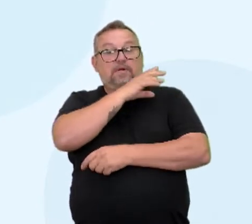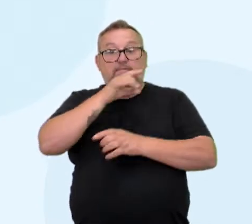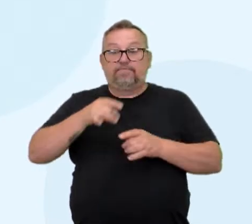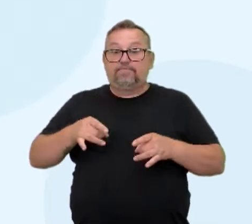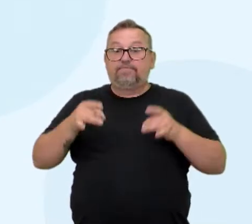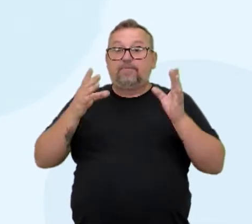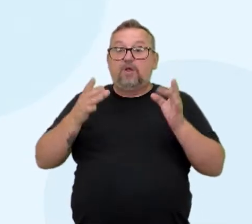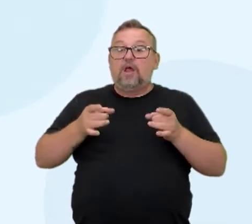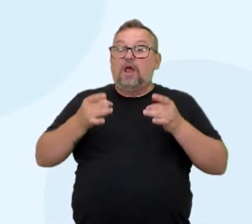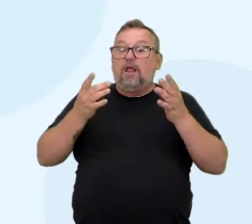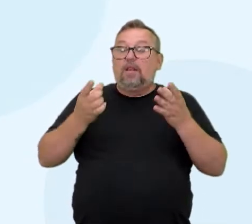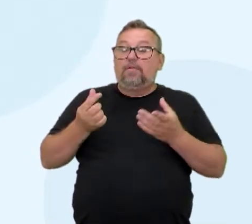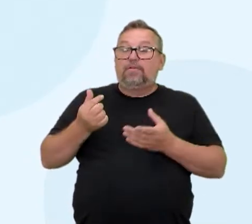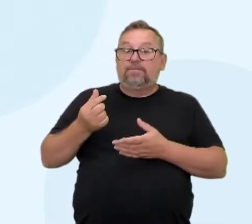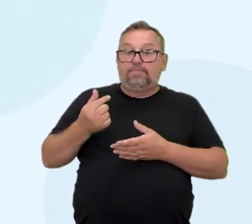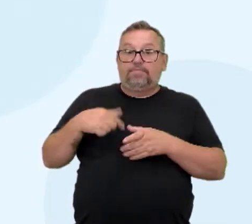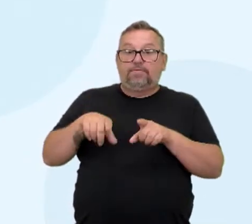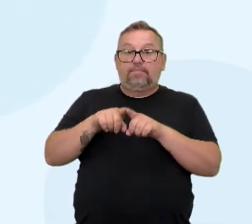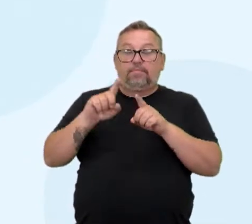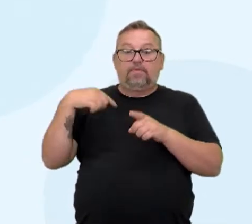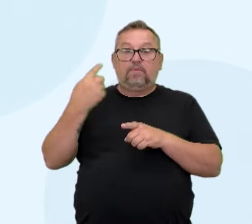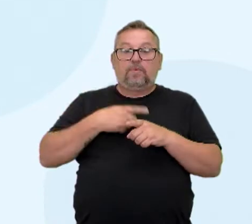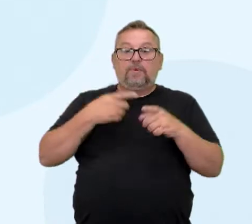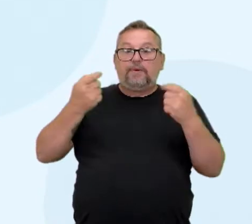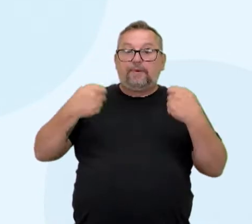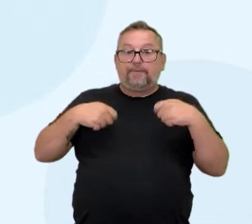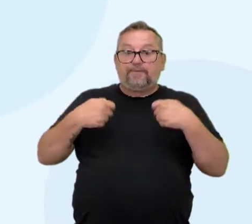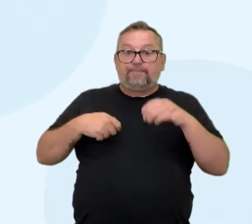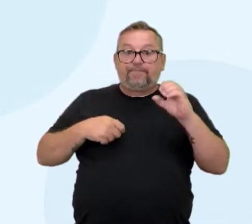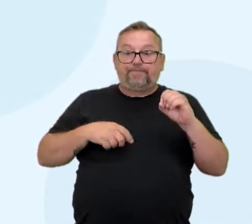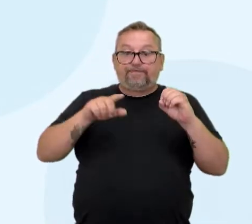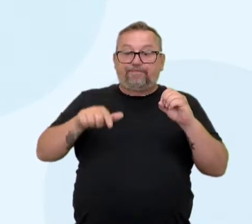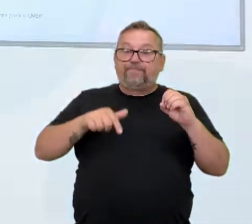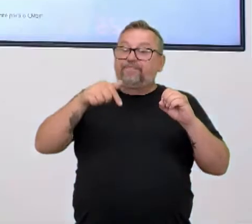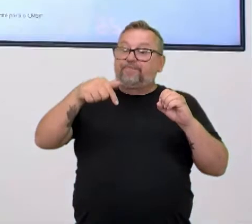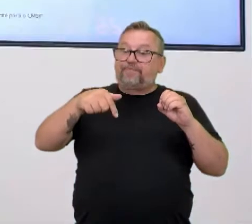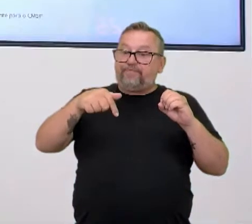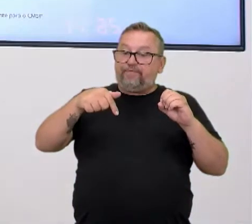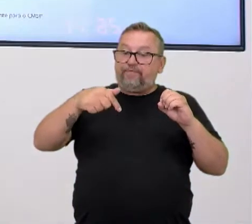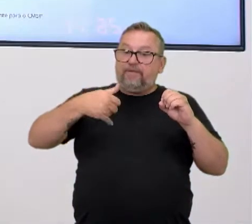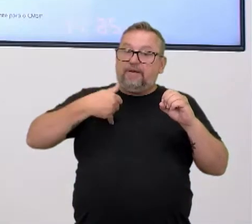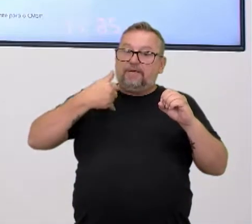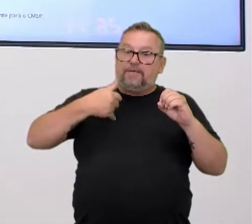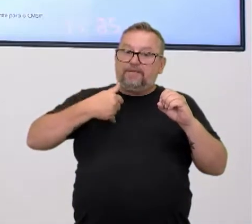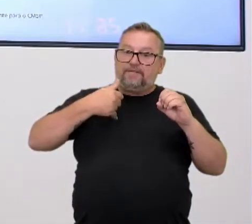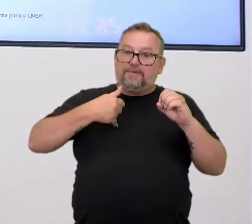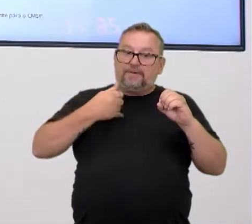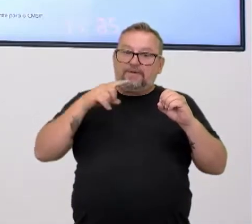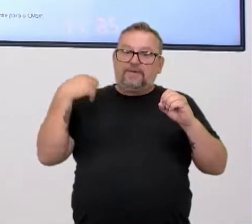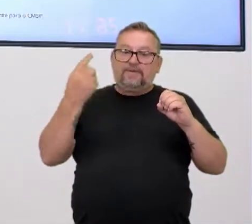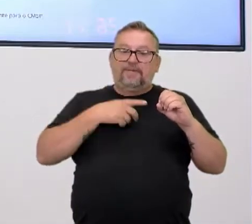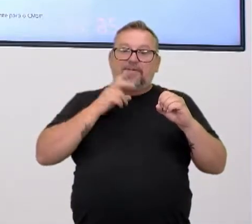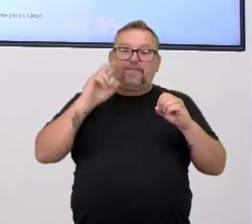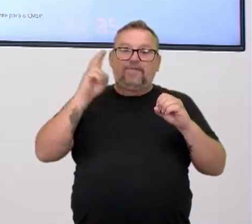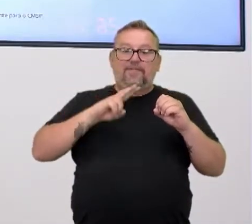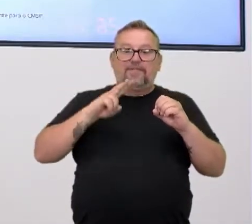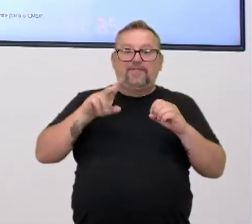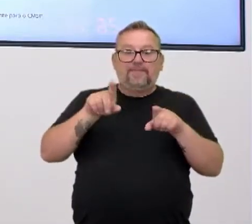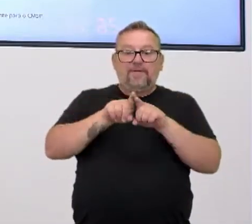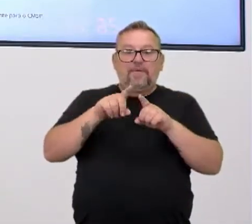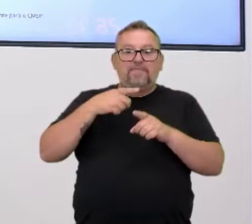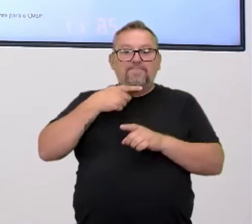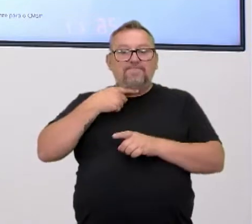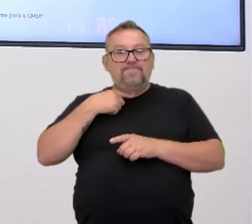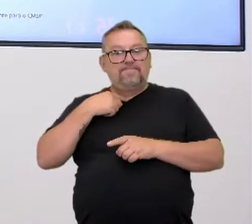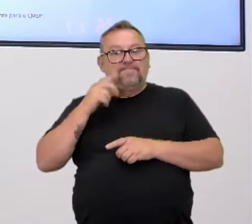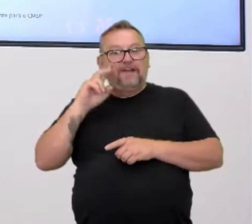gente gasta aí, quais as nossas necessidades do 0 ao 7, quais que não era, qual que era o nosso desejo, se a gente gastava